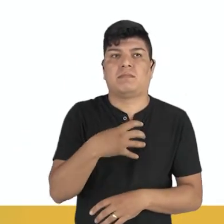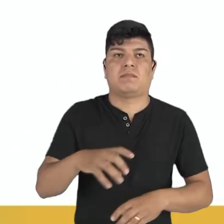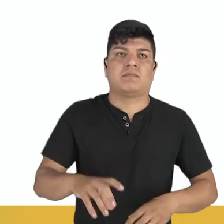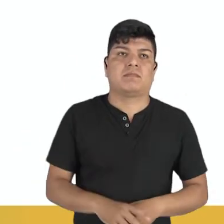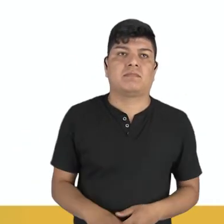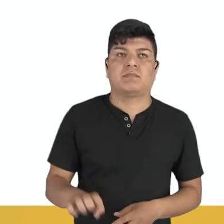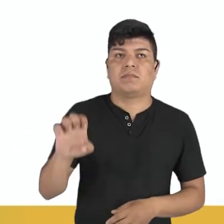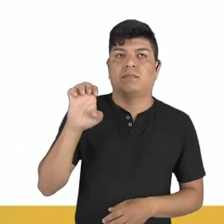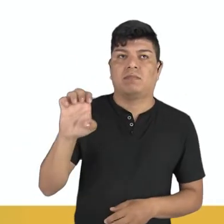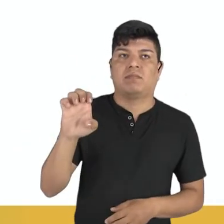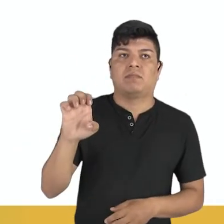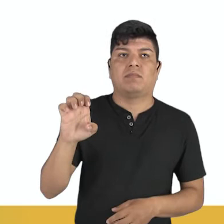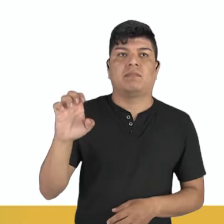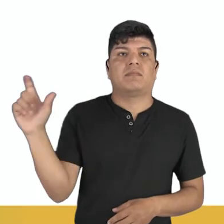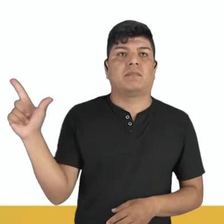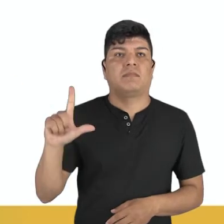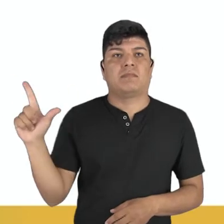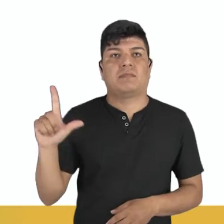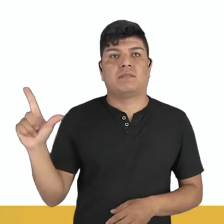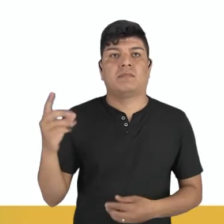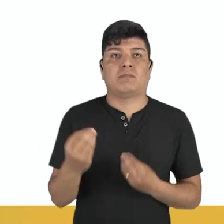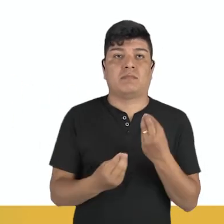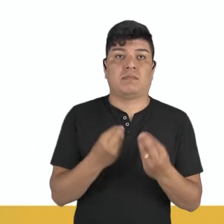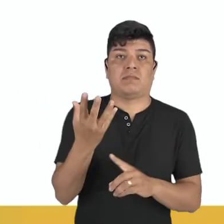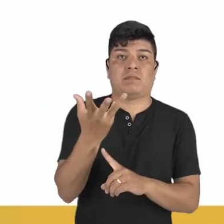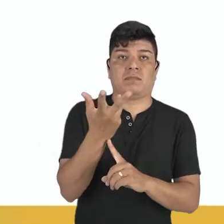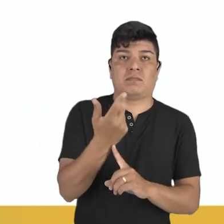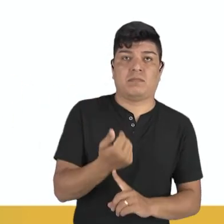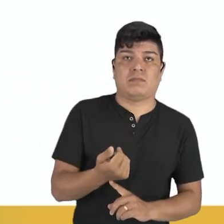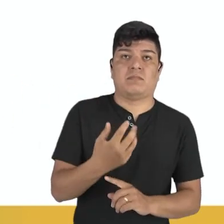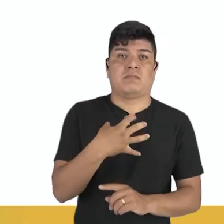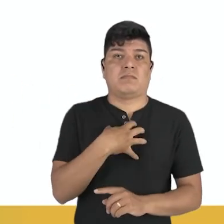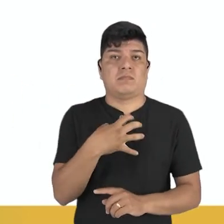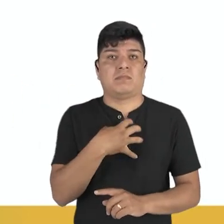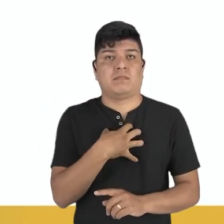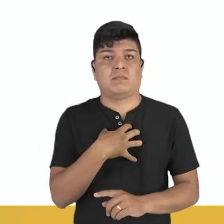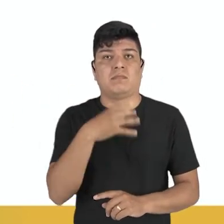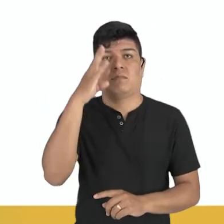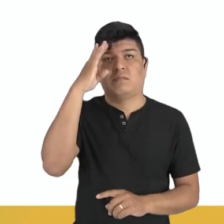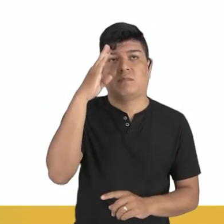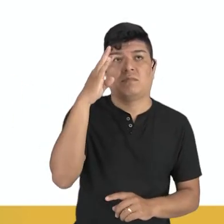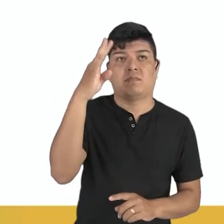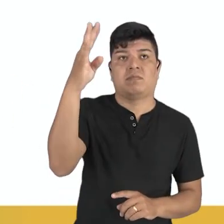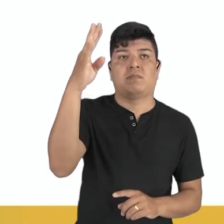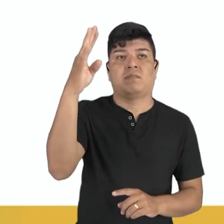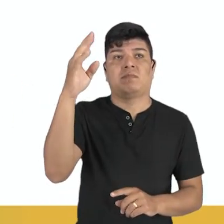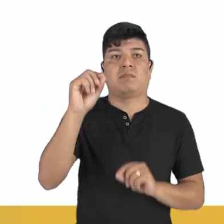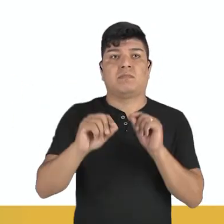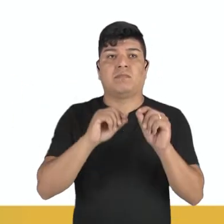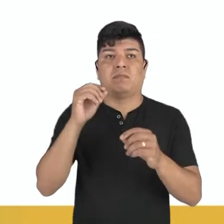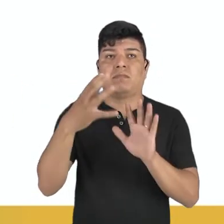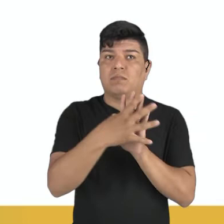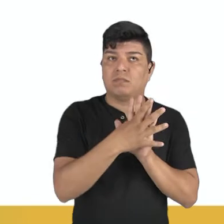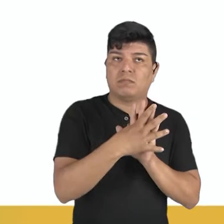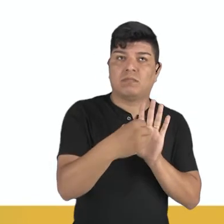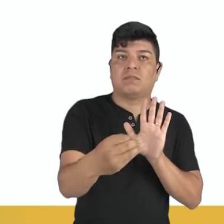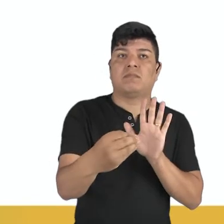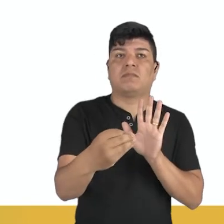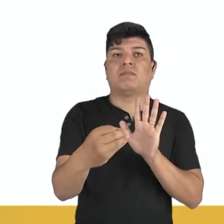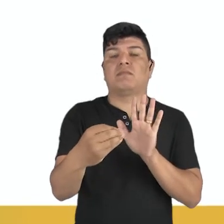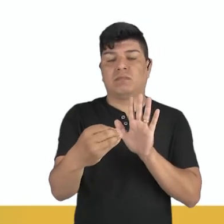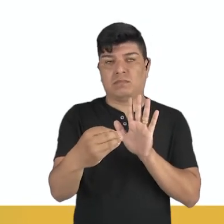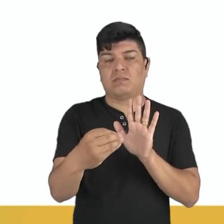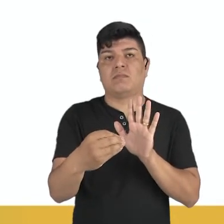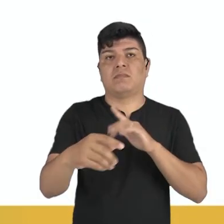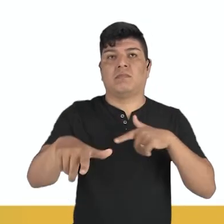seus comportamentos é a literatura é uma forma de arte que provoca a reflexão por meio